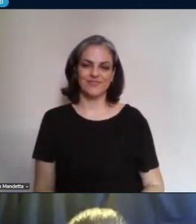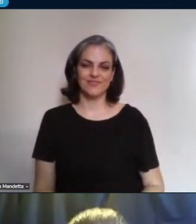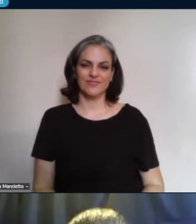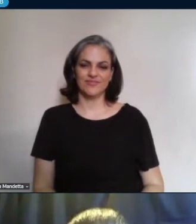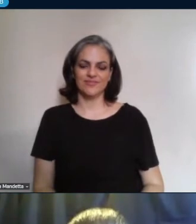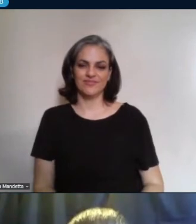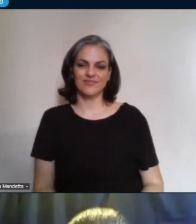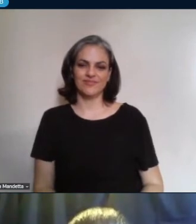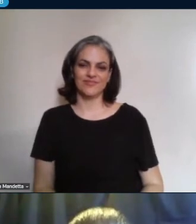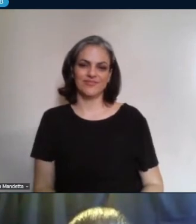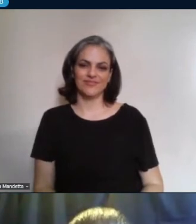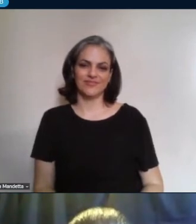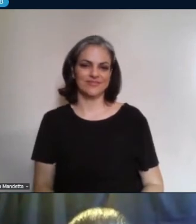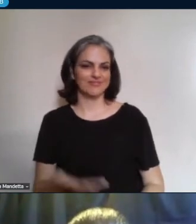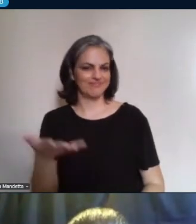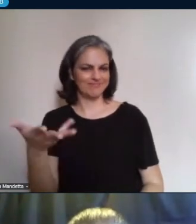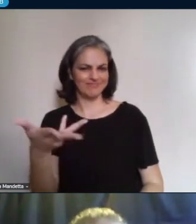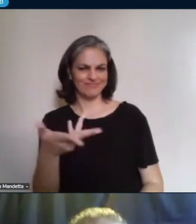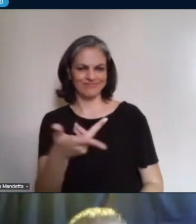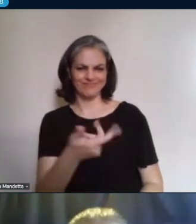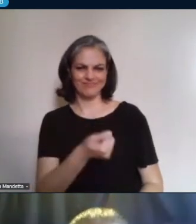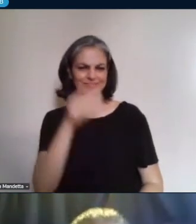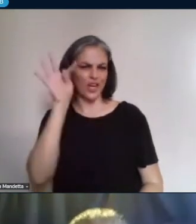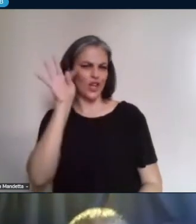sensacional, Toshi, é que é a referência